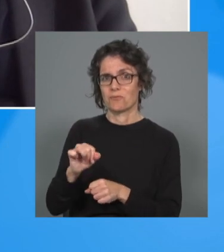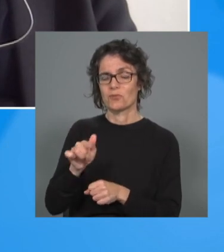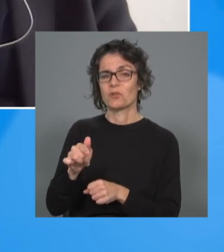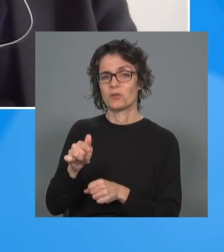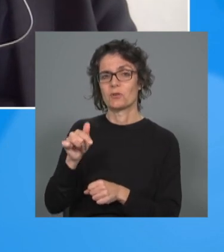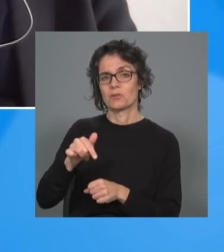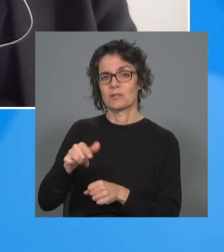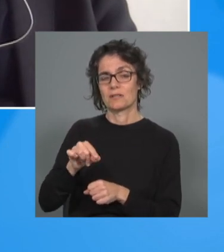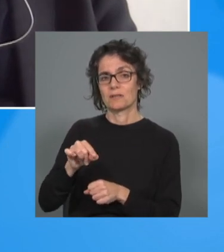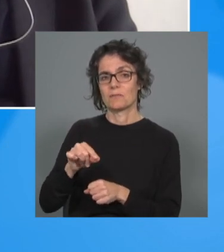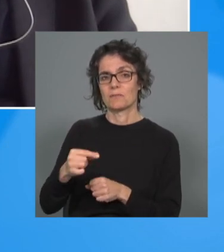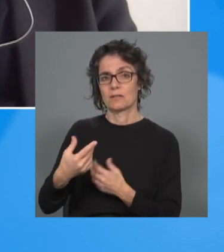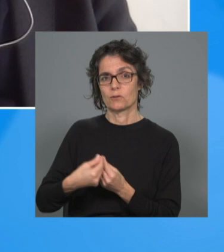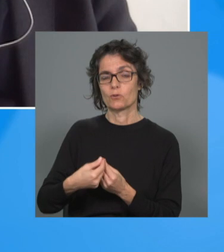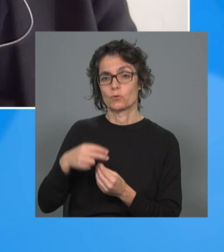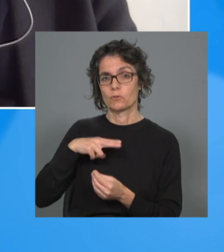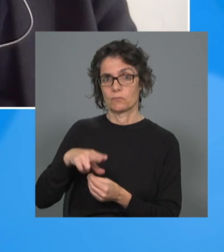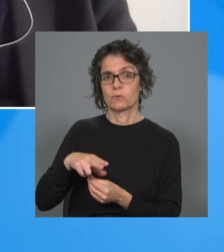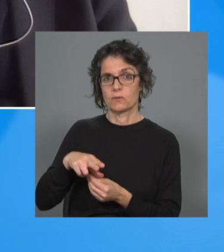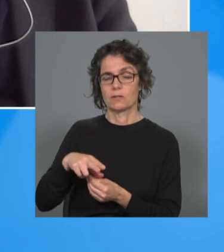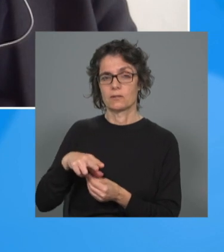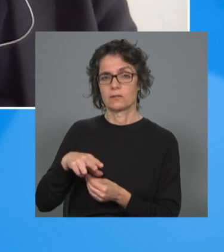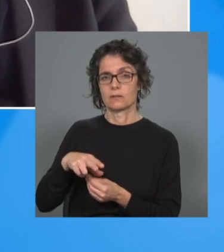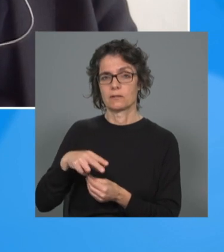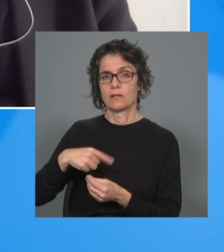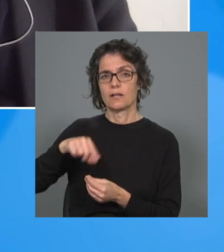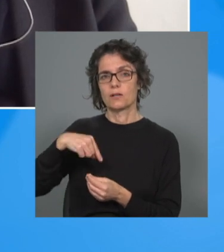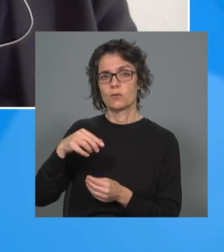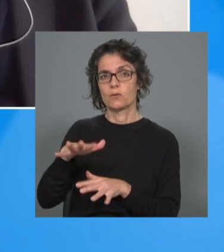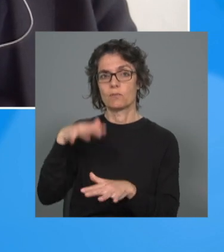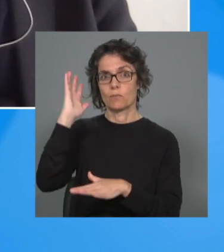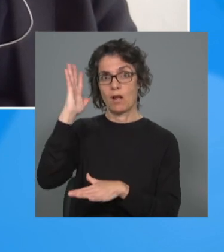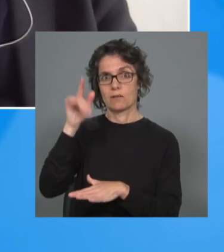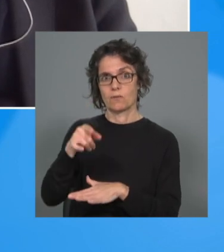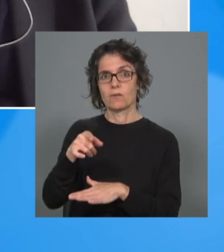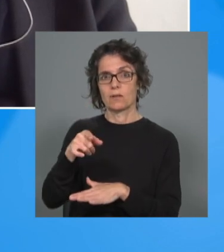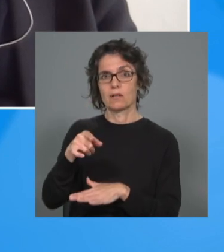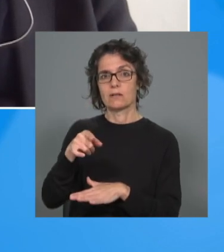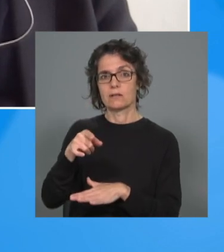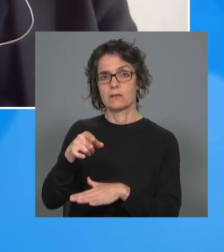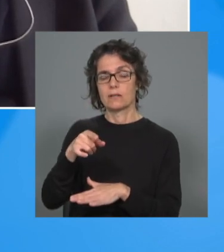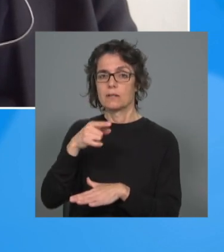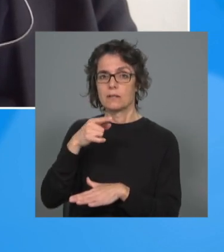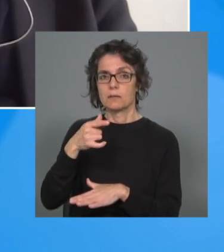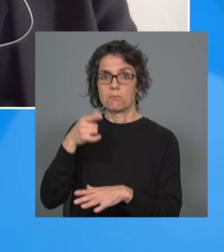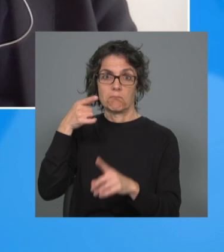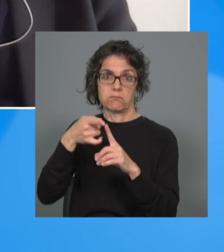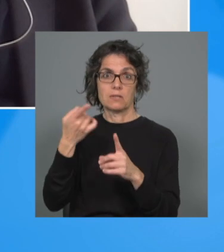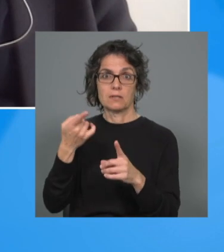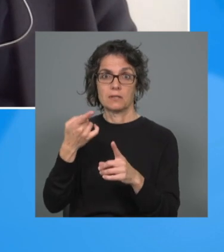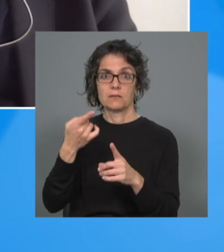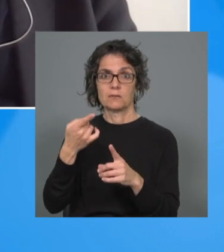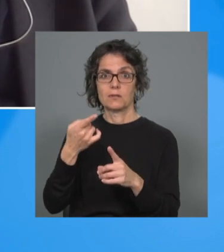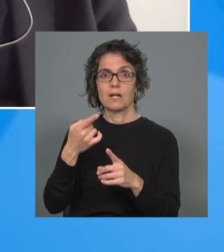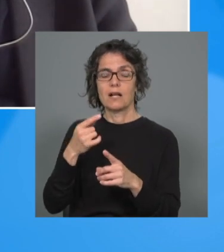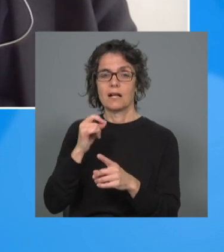aqui entre nós, em Portugal. Temos este congresso que, pelo que sei, pretende muito